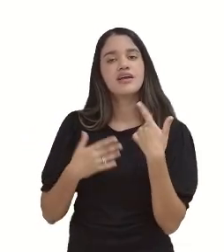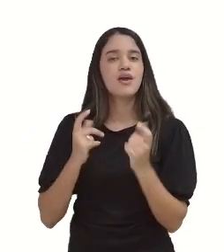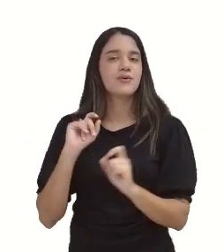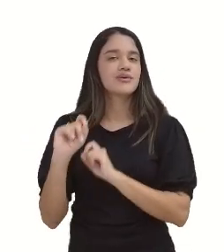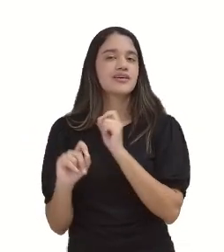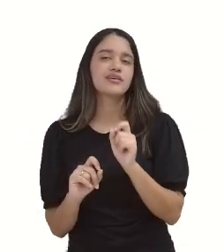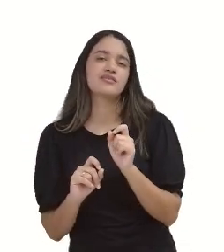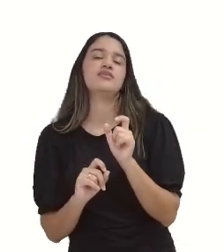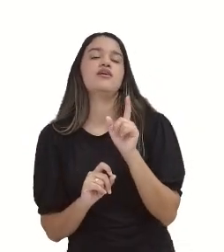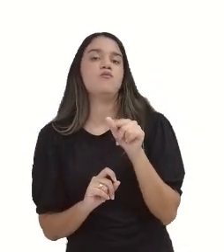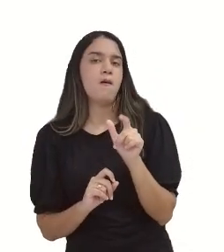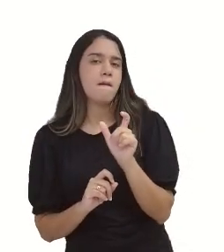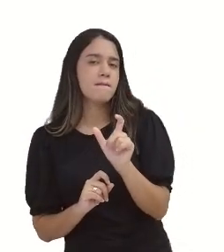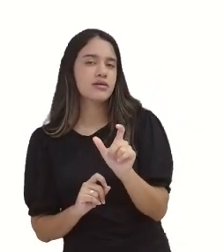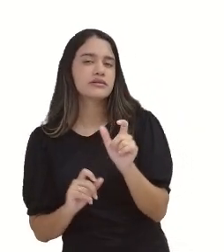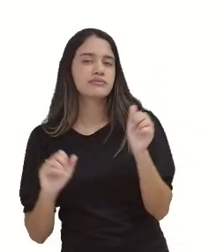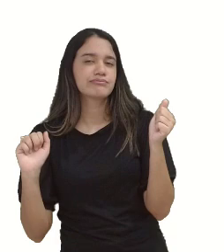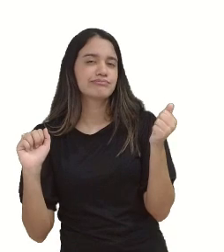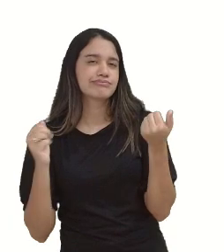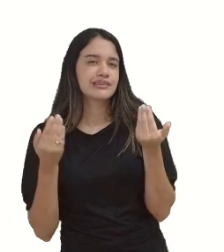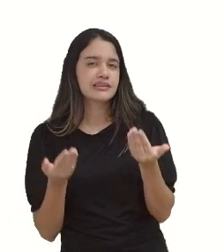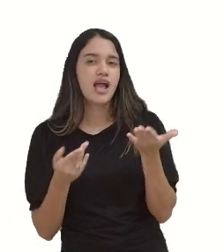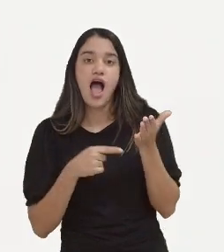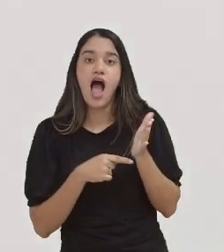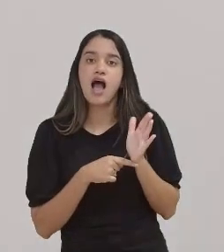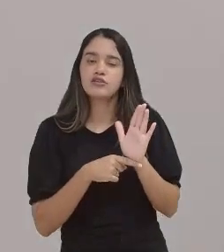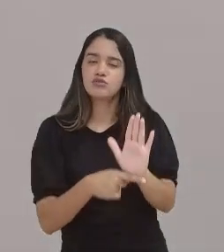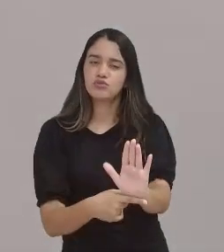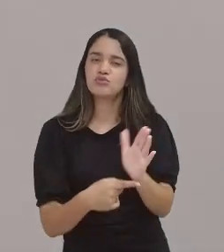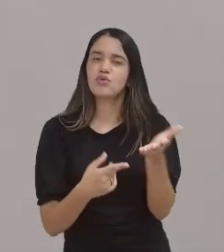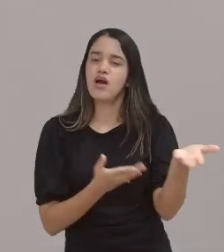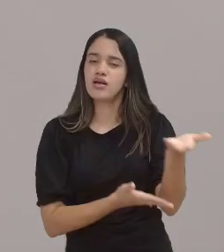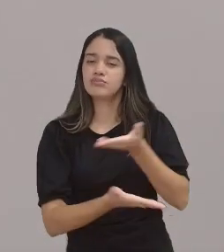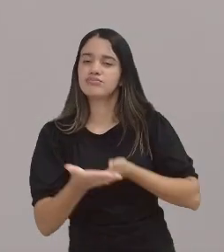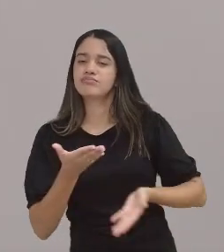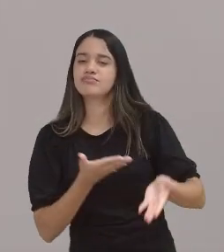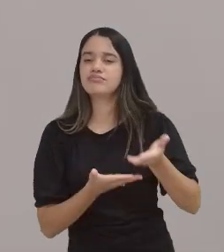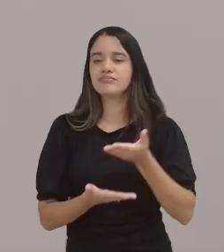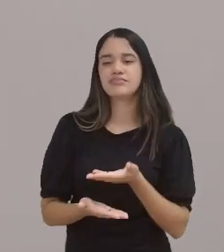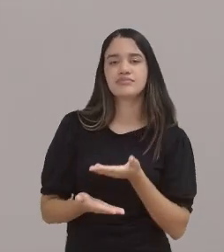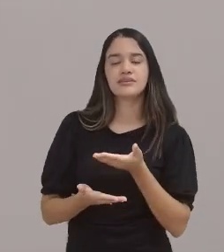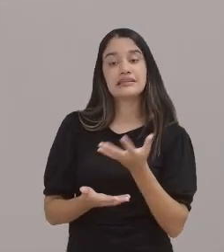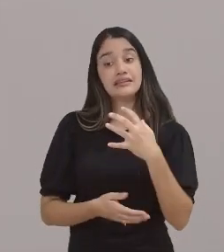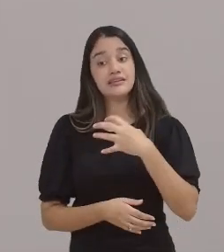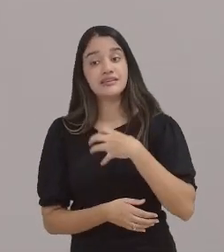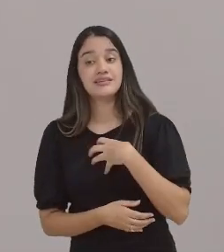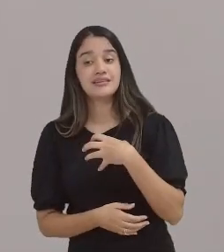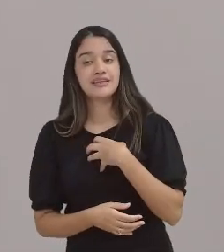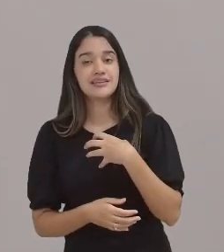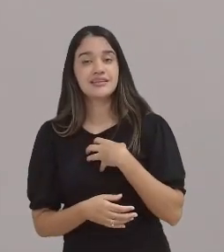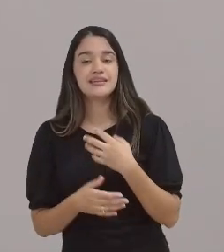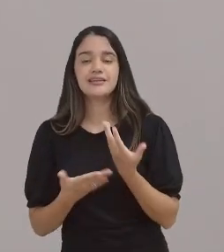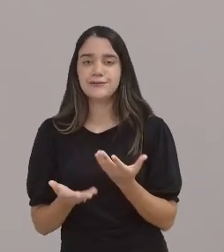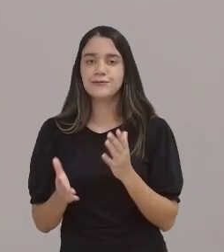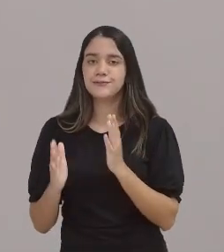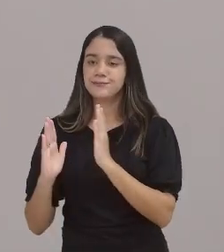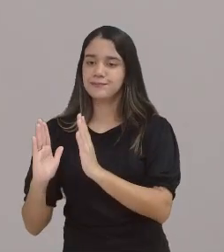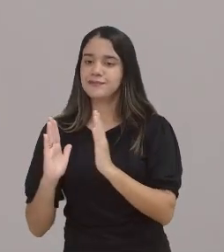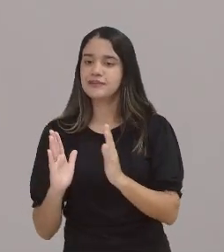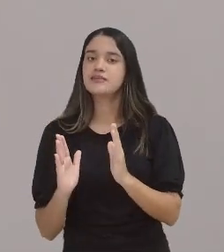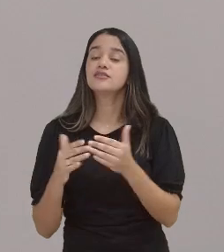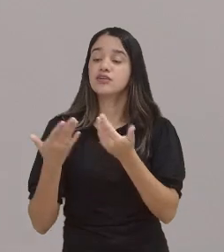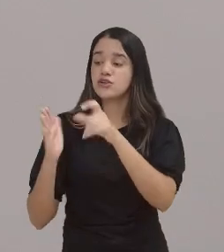é uma palavra que ajudou a estabelecer sentido entre as partes, entre